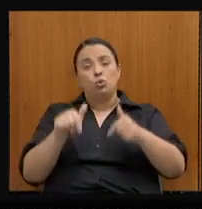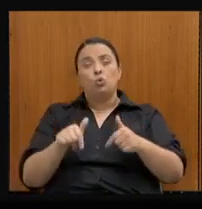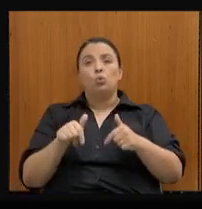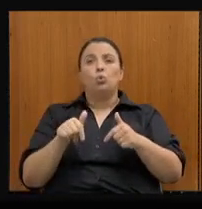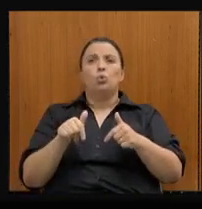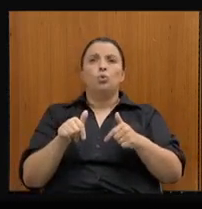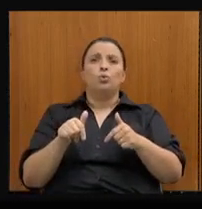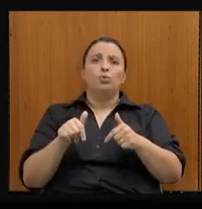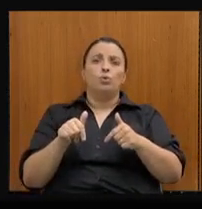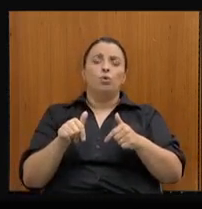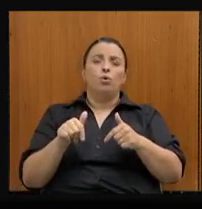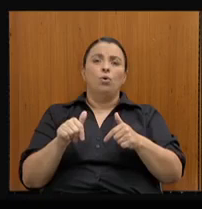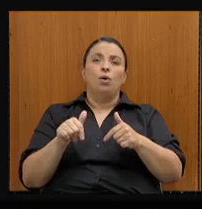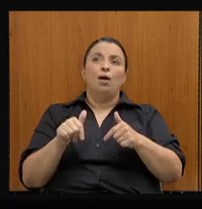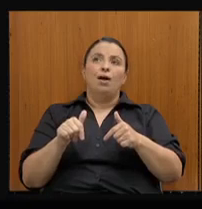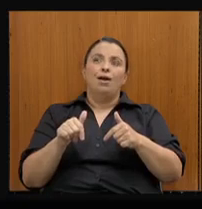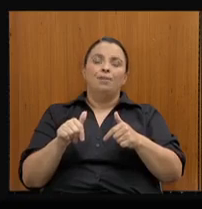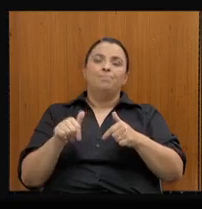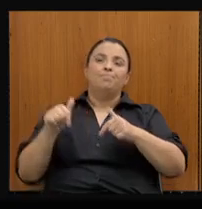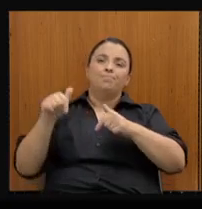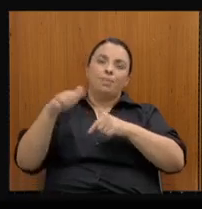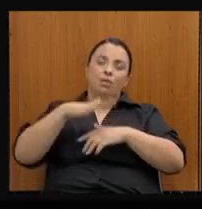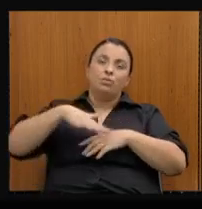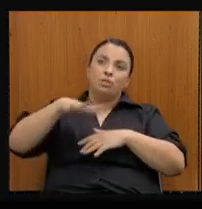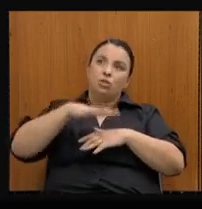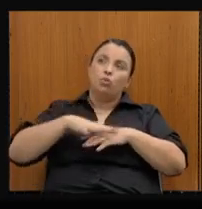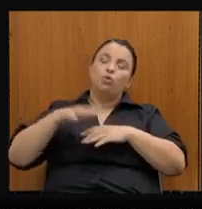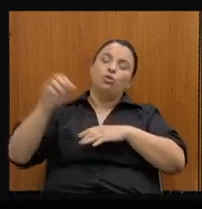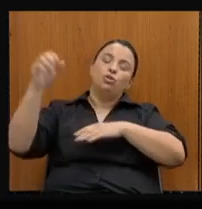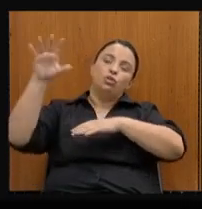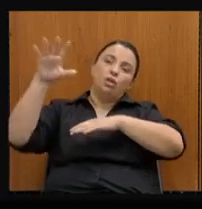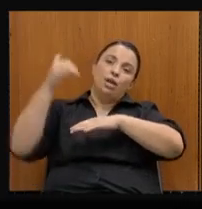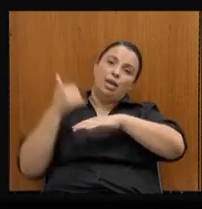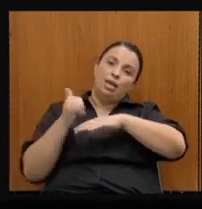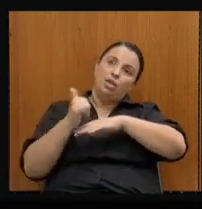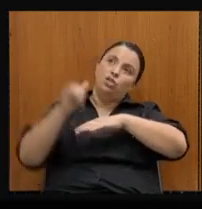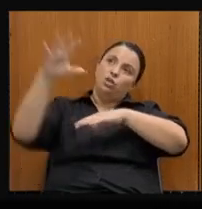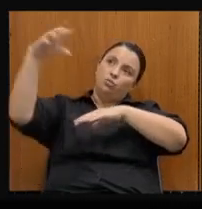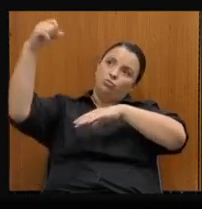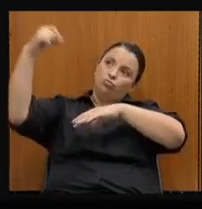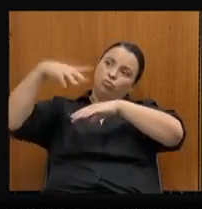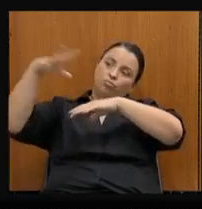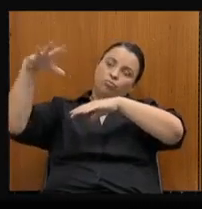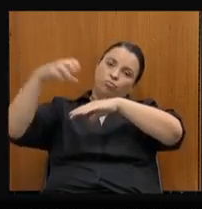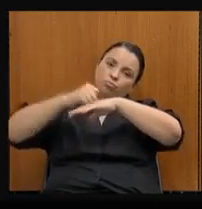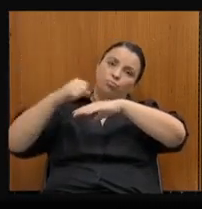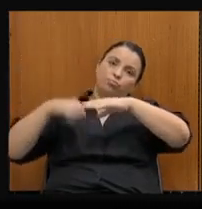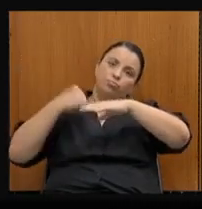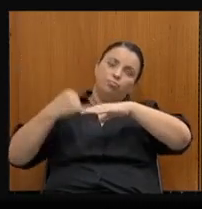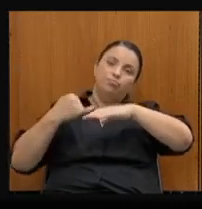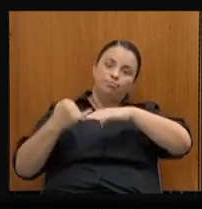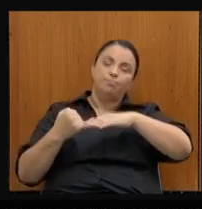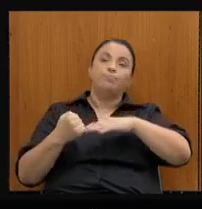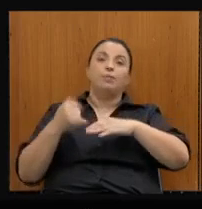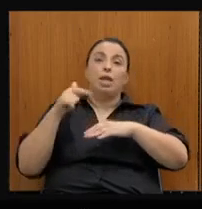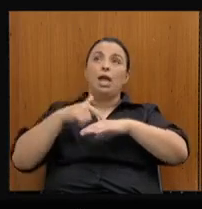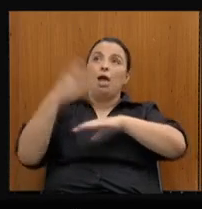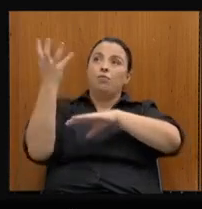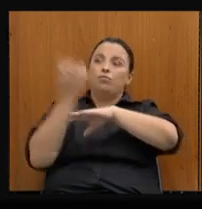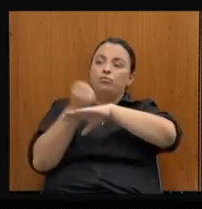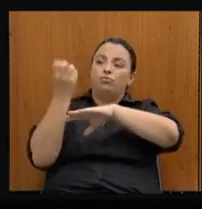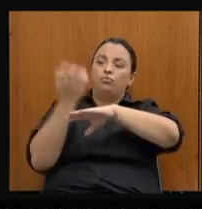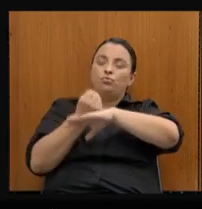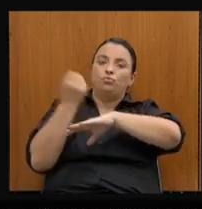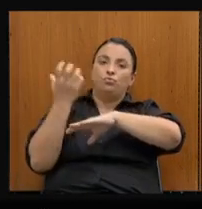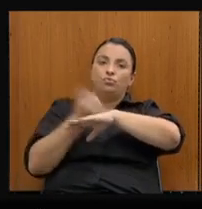é um ponto de encontro para o debate desenvolvimento do do da da fonte solar fotovoltaica